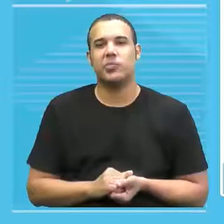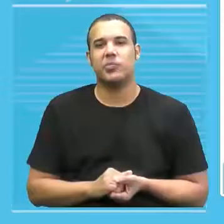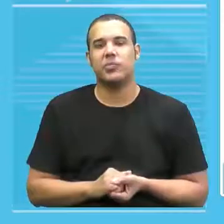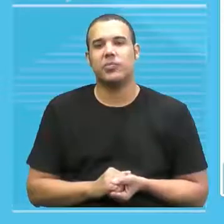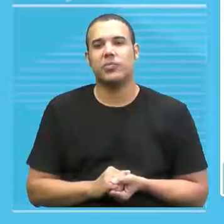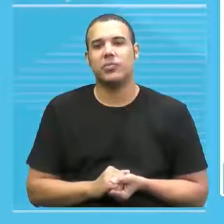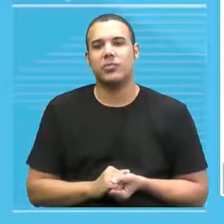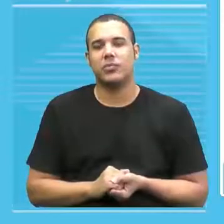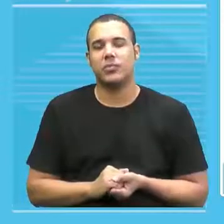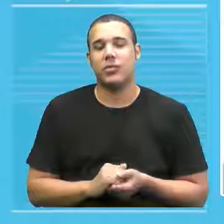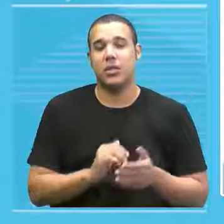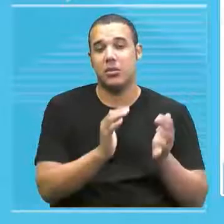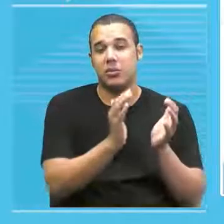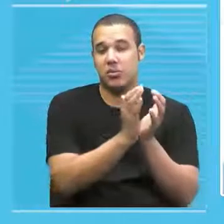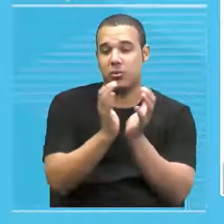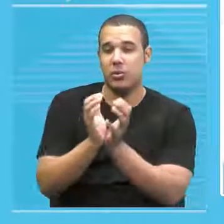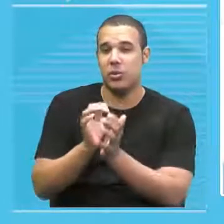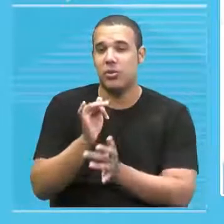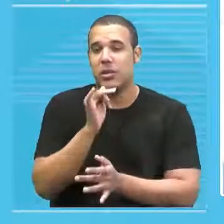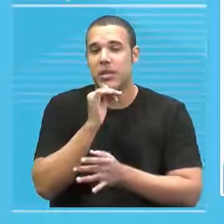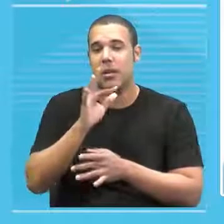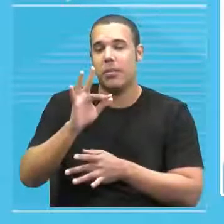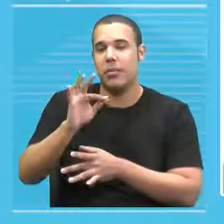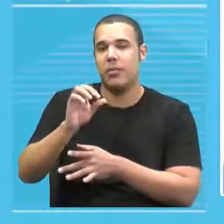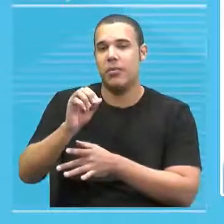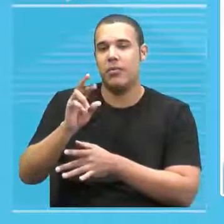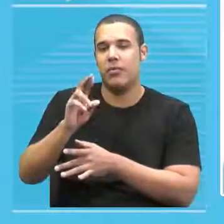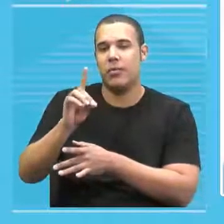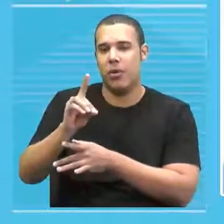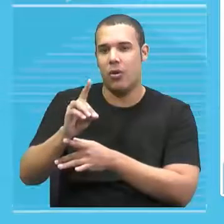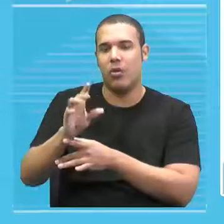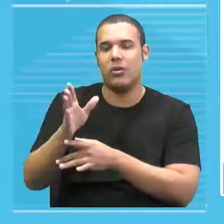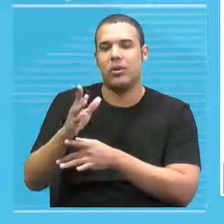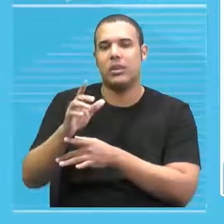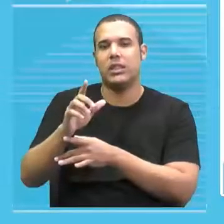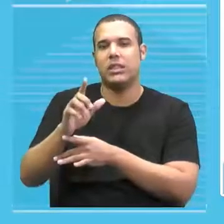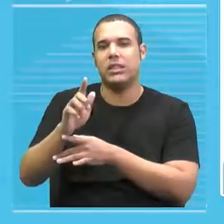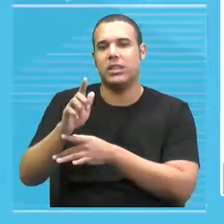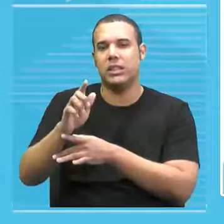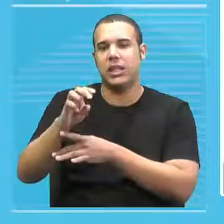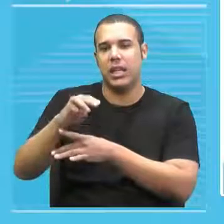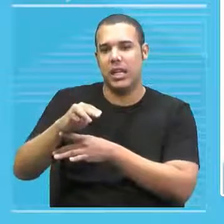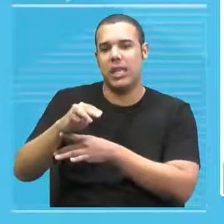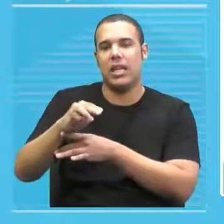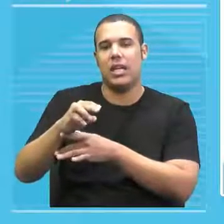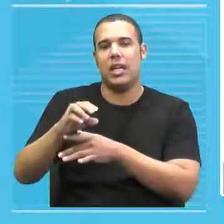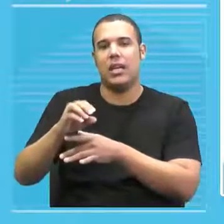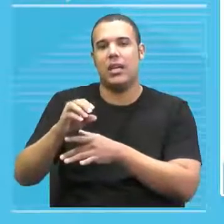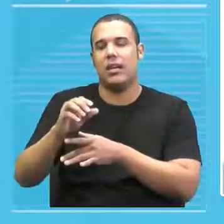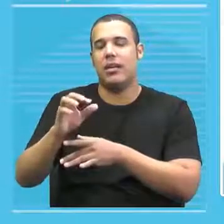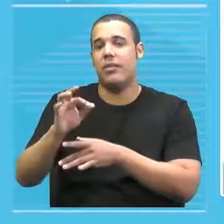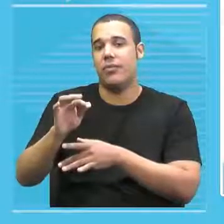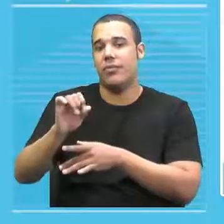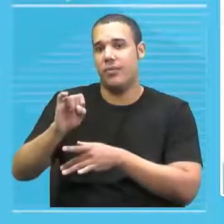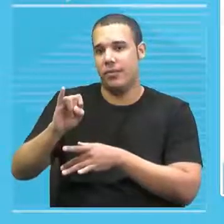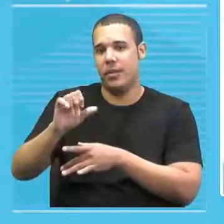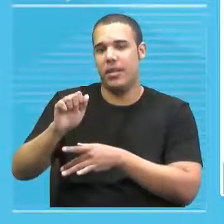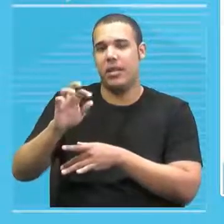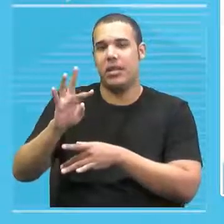do conjunto Ford GM Fiat Ferrari